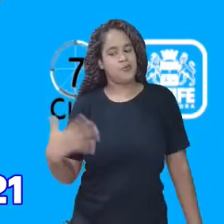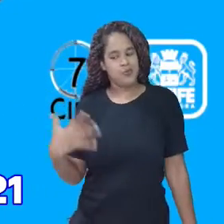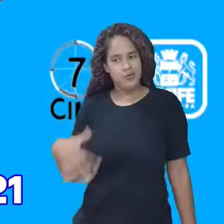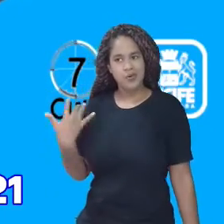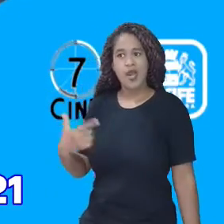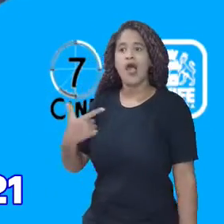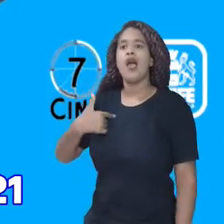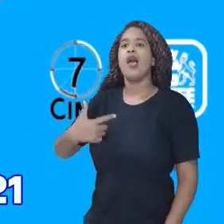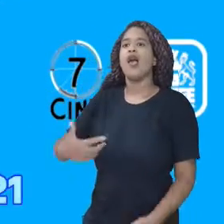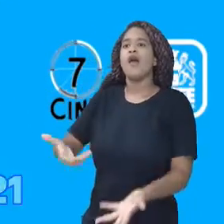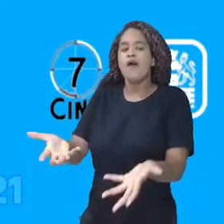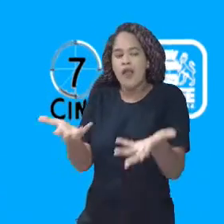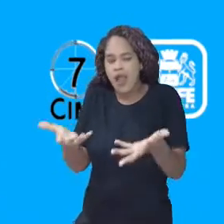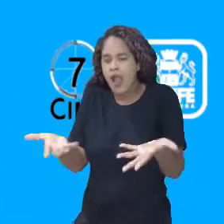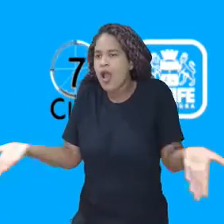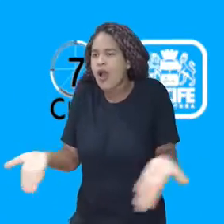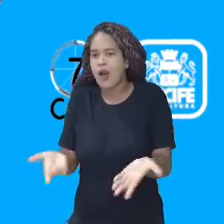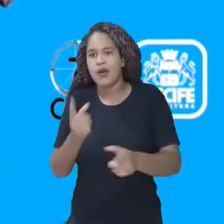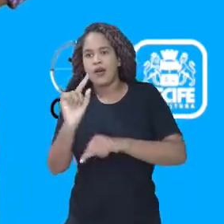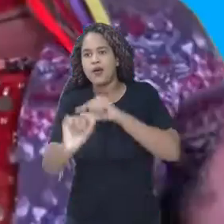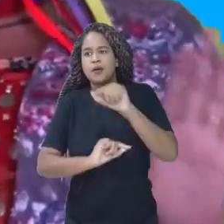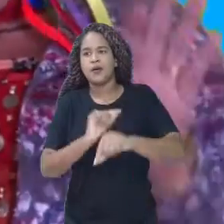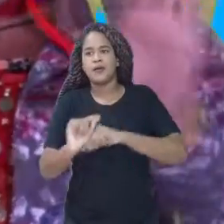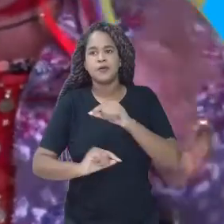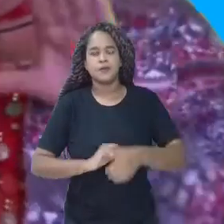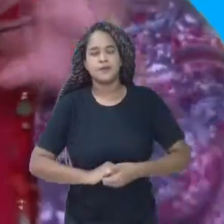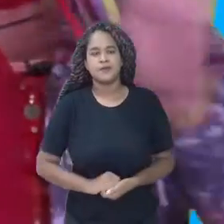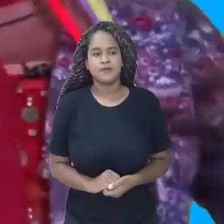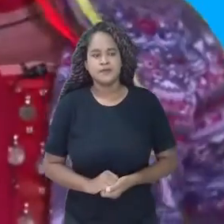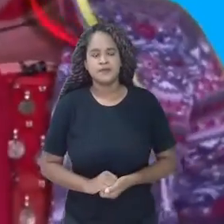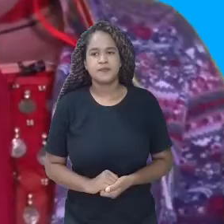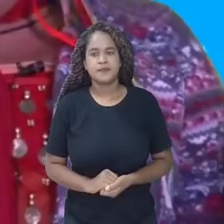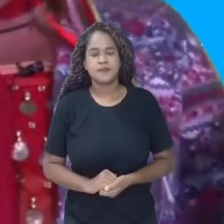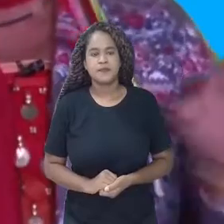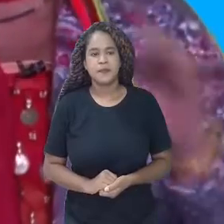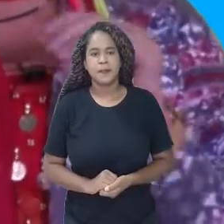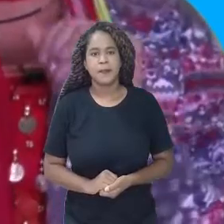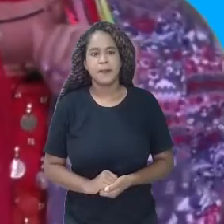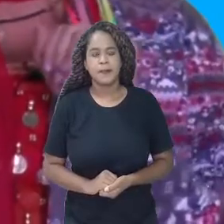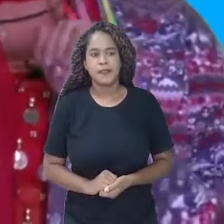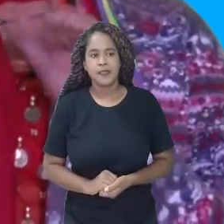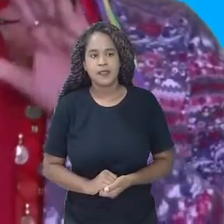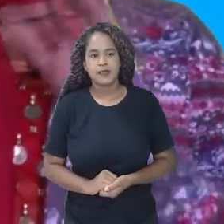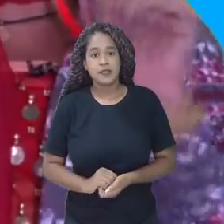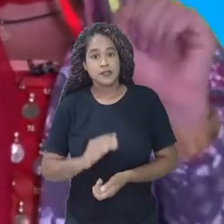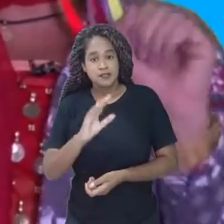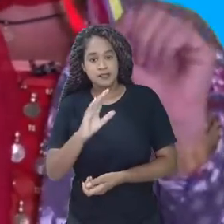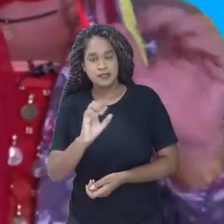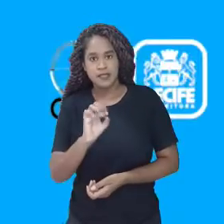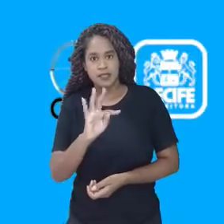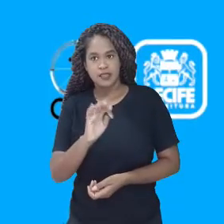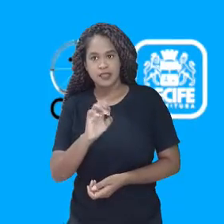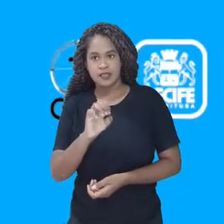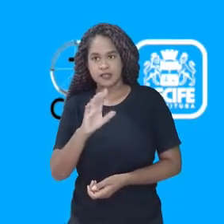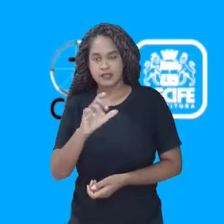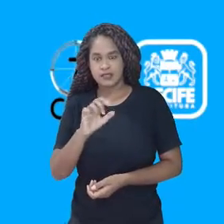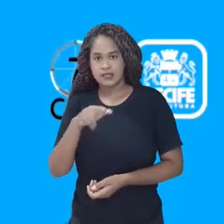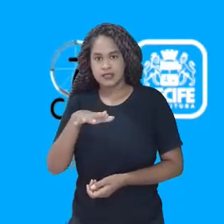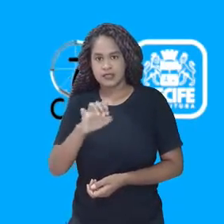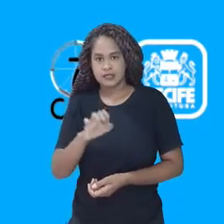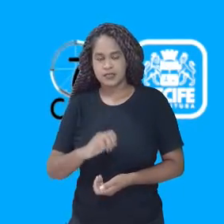eu tô querendo agora, porque eu descobri lá no EMAD. Mas o CETEC é que tem lá, o SETCine, é